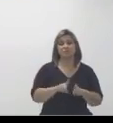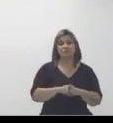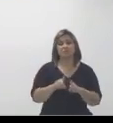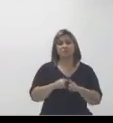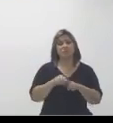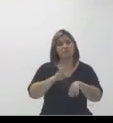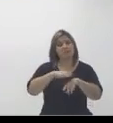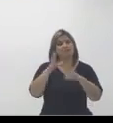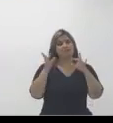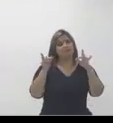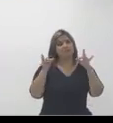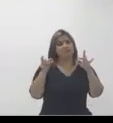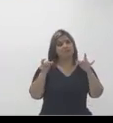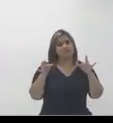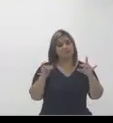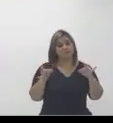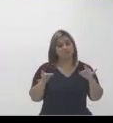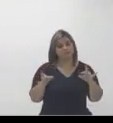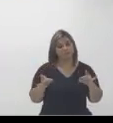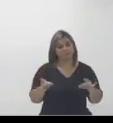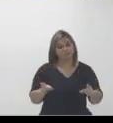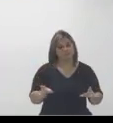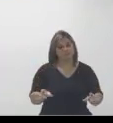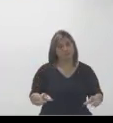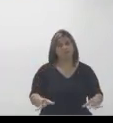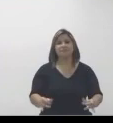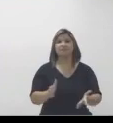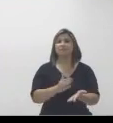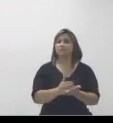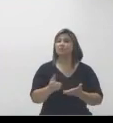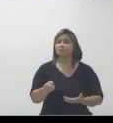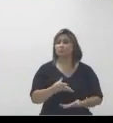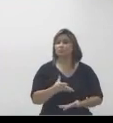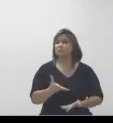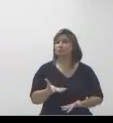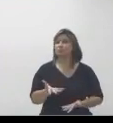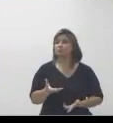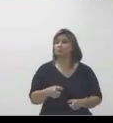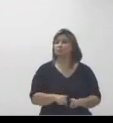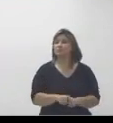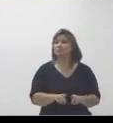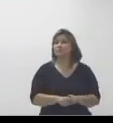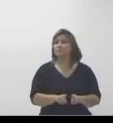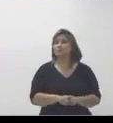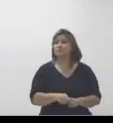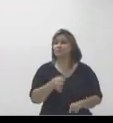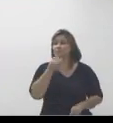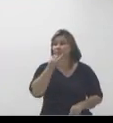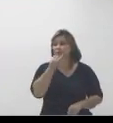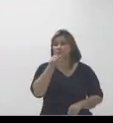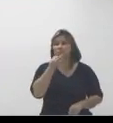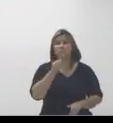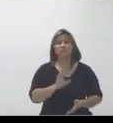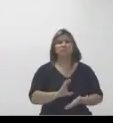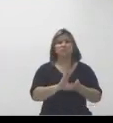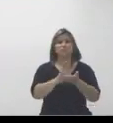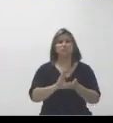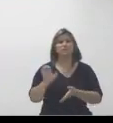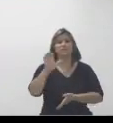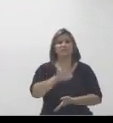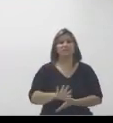detalhes recentes a inaugurado e também no conselho nacional de saúde